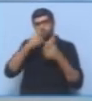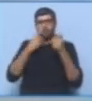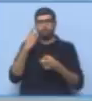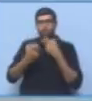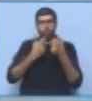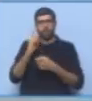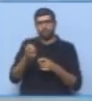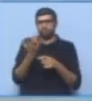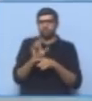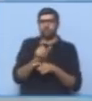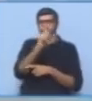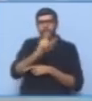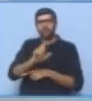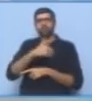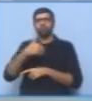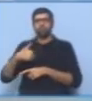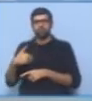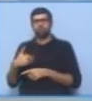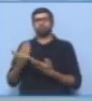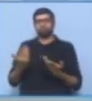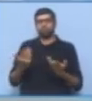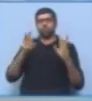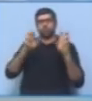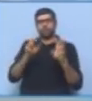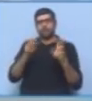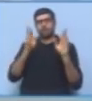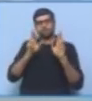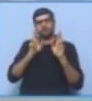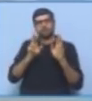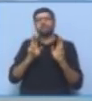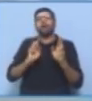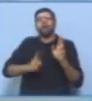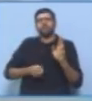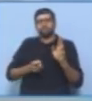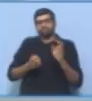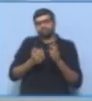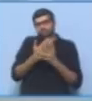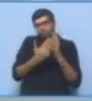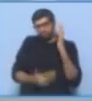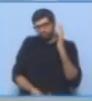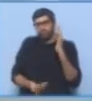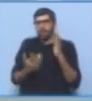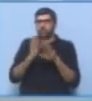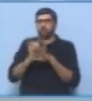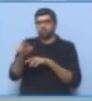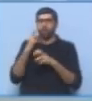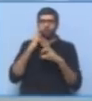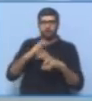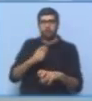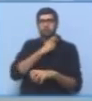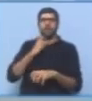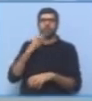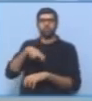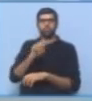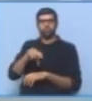como a paz ou a saúde. O tema da esperança é, no entanto, mais vasto e mereceu a investigação do padre Nuno